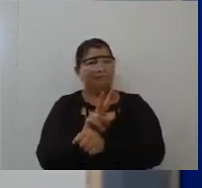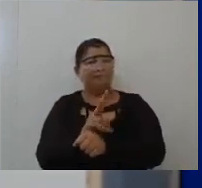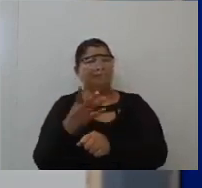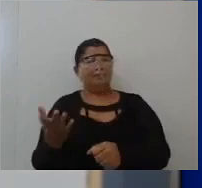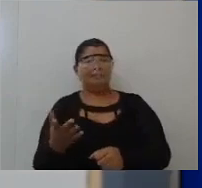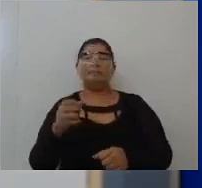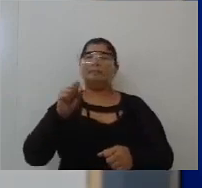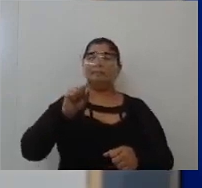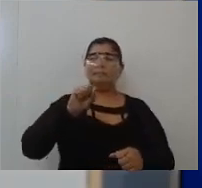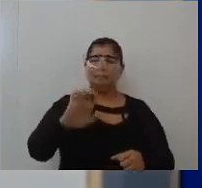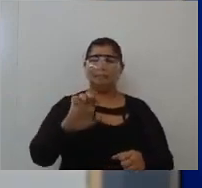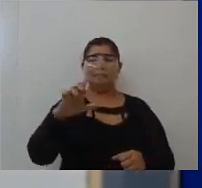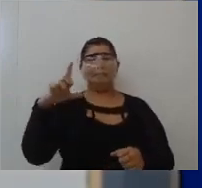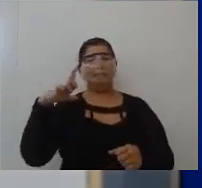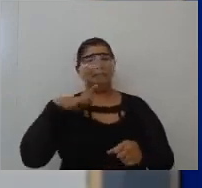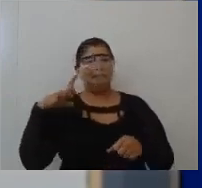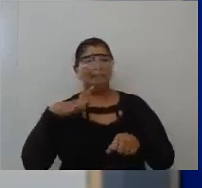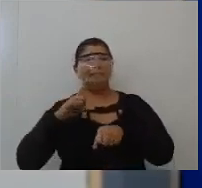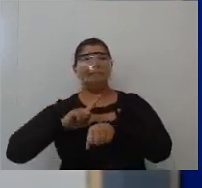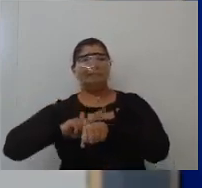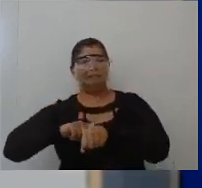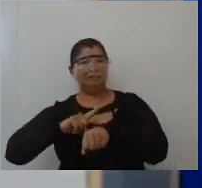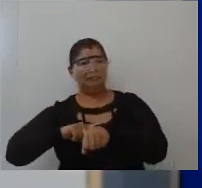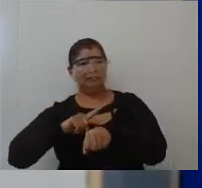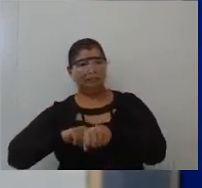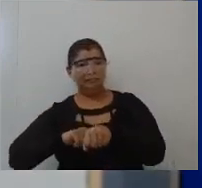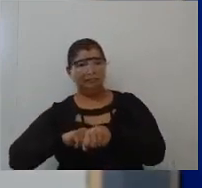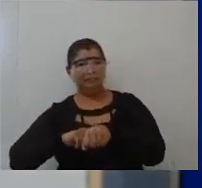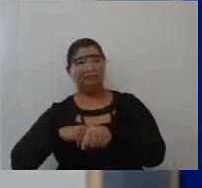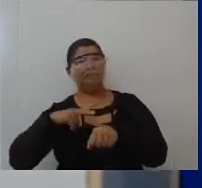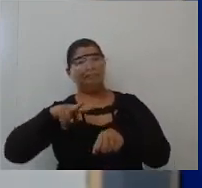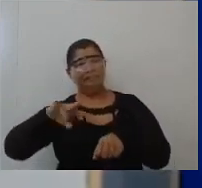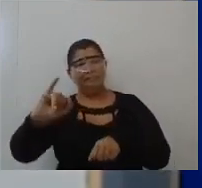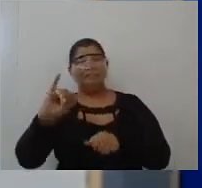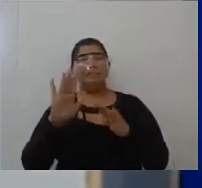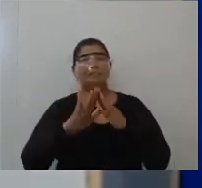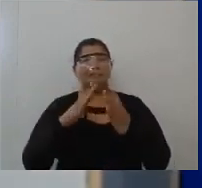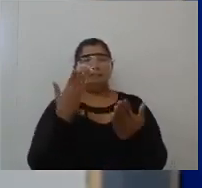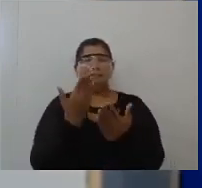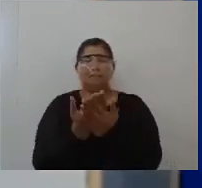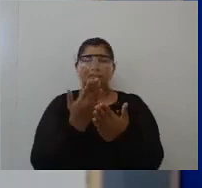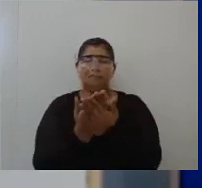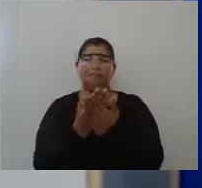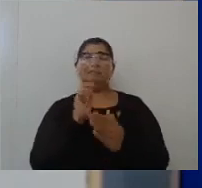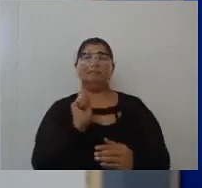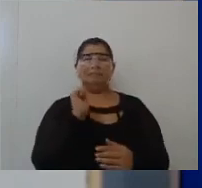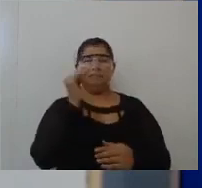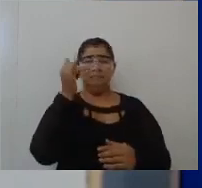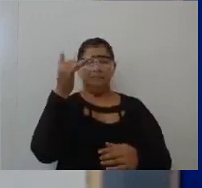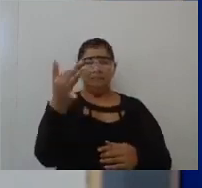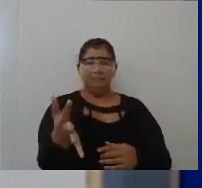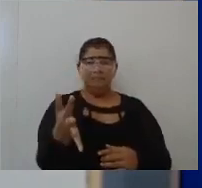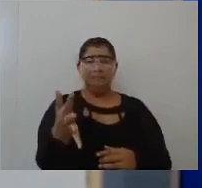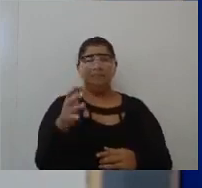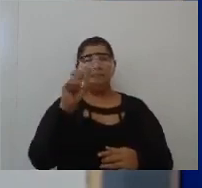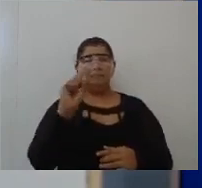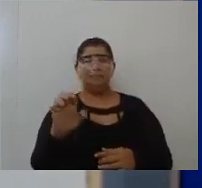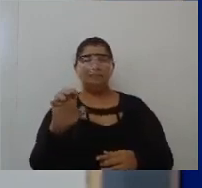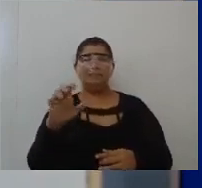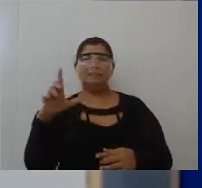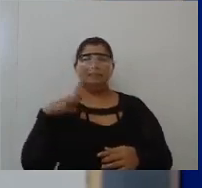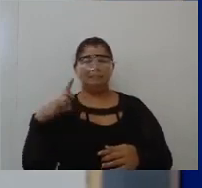Se tiver tempo, vai estudar pela madrugada. Se